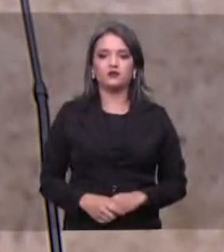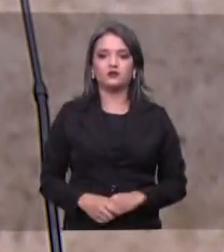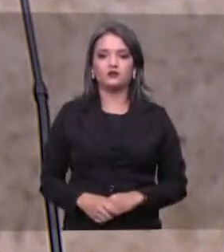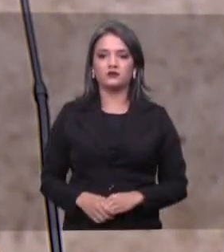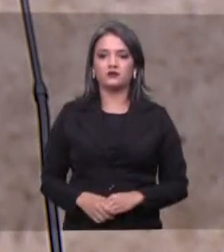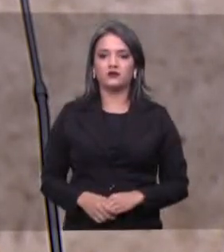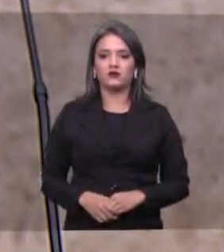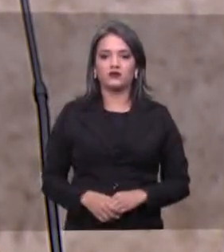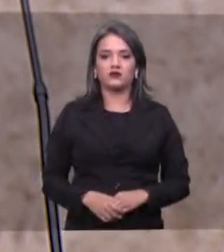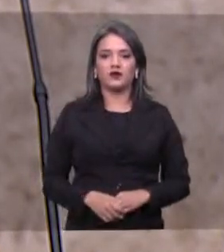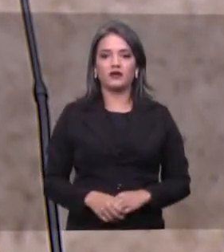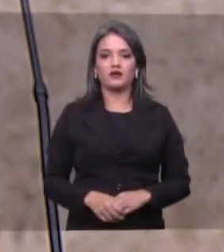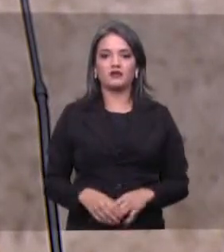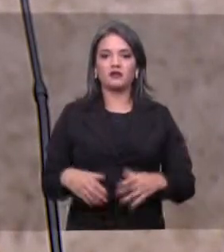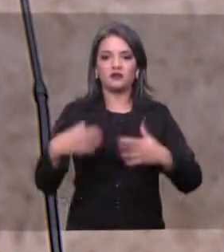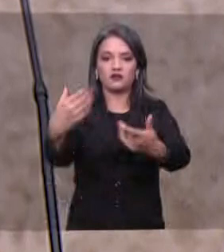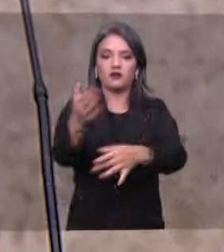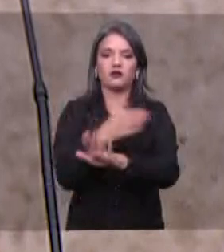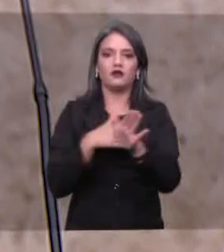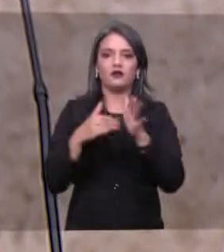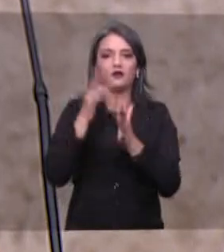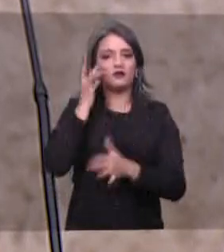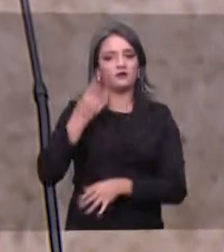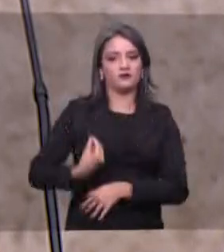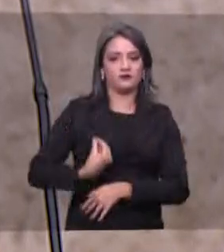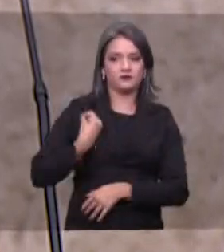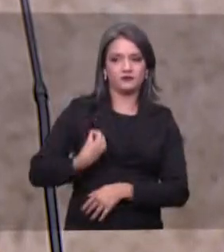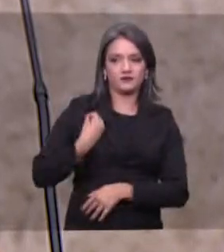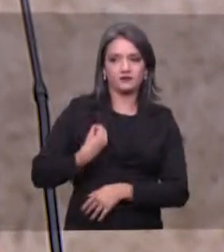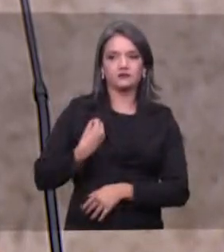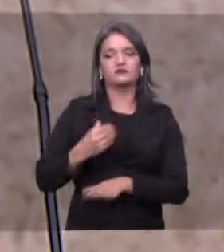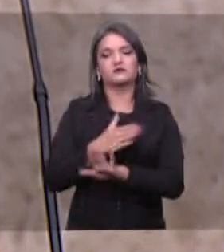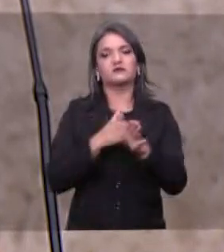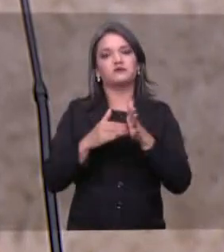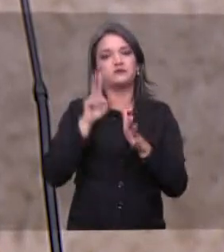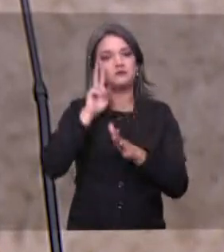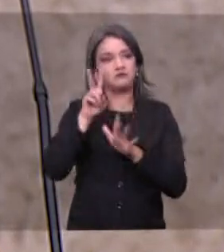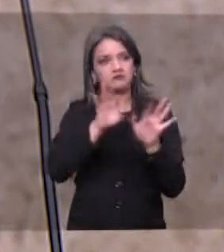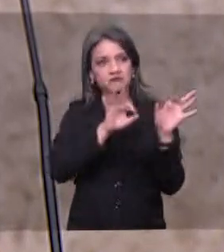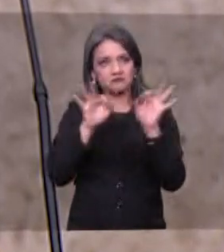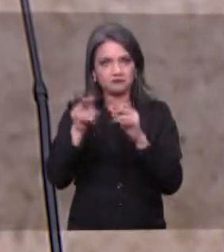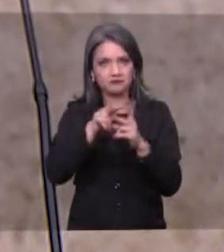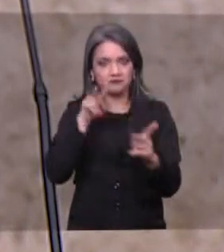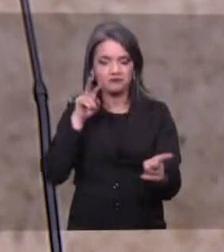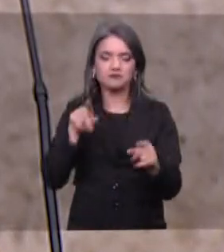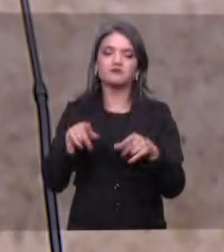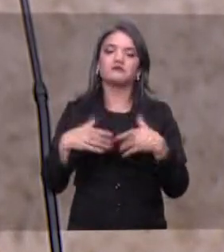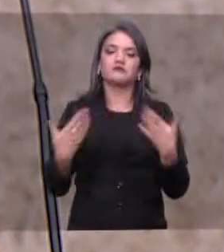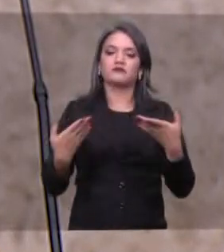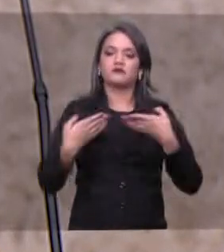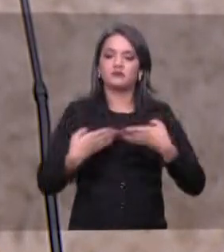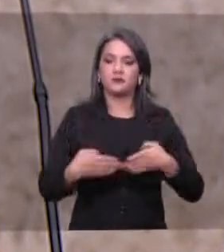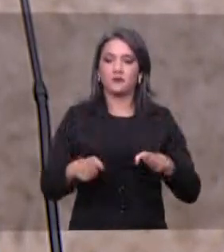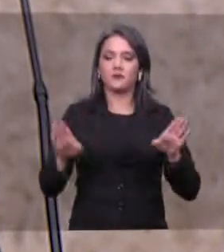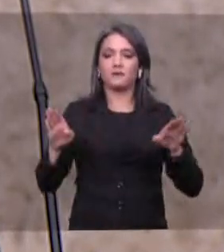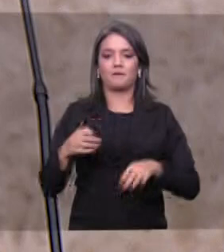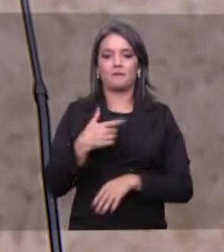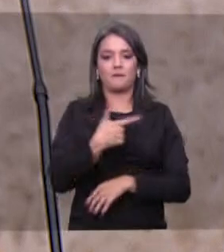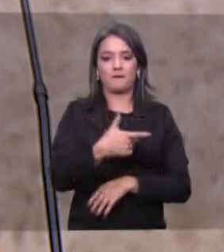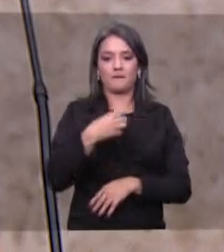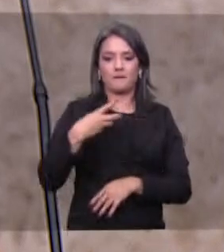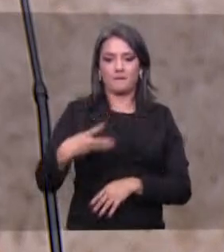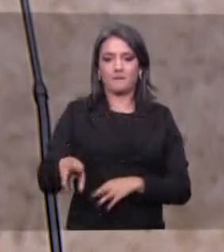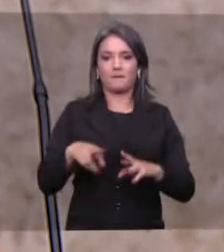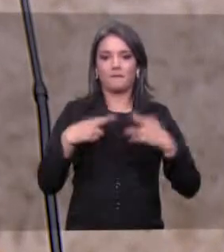estão presencialmente e os que nos assistem de forma remota, eu declaro aberta a